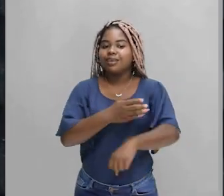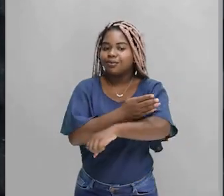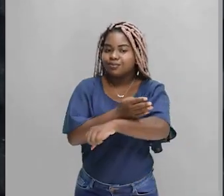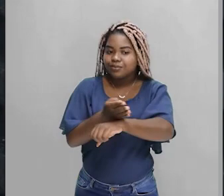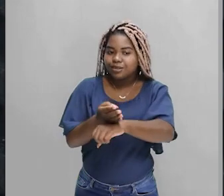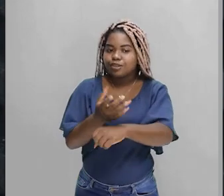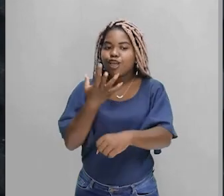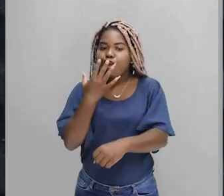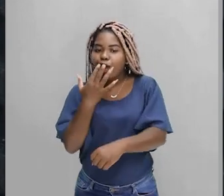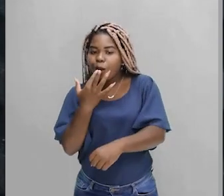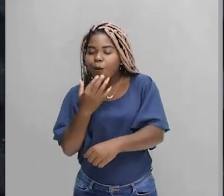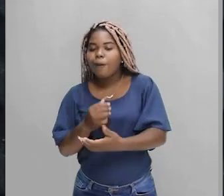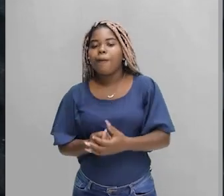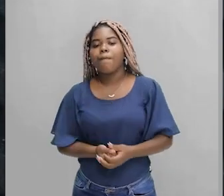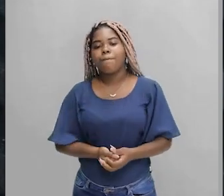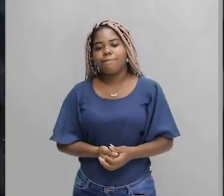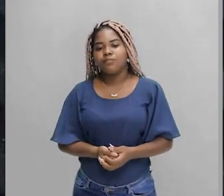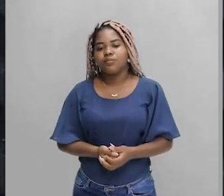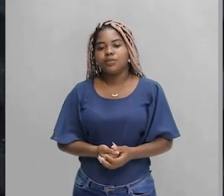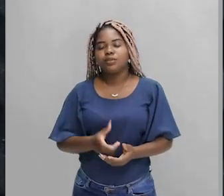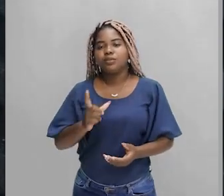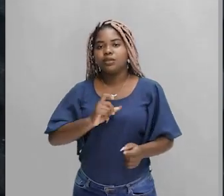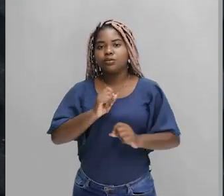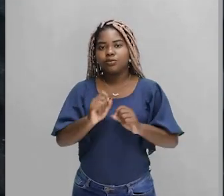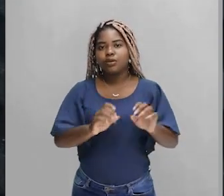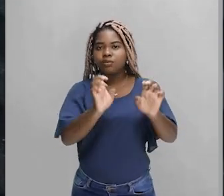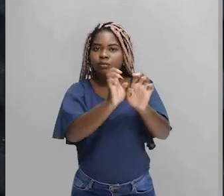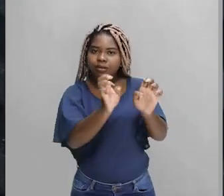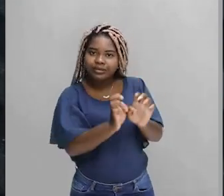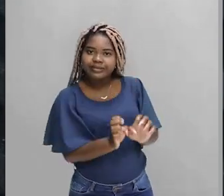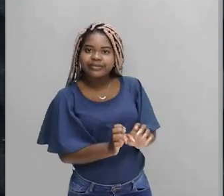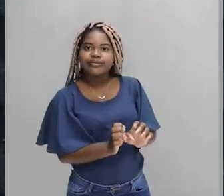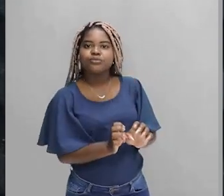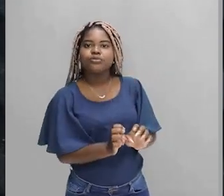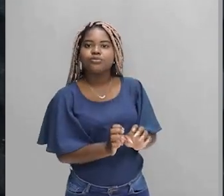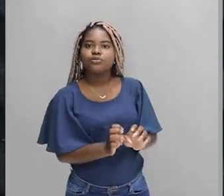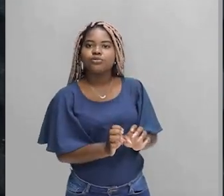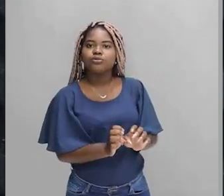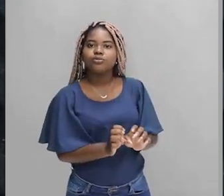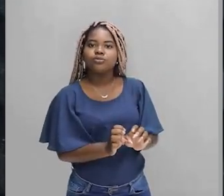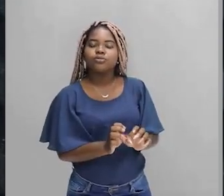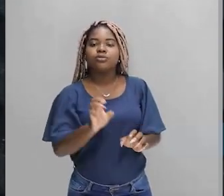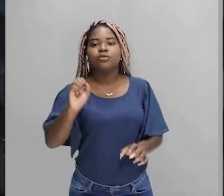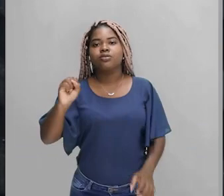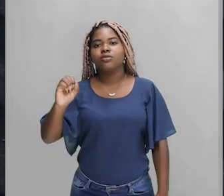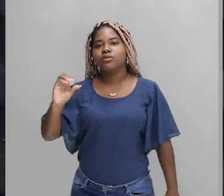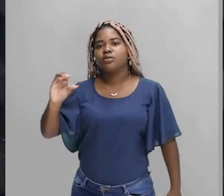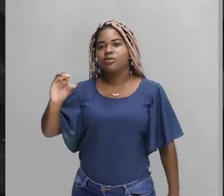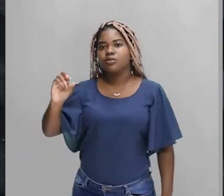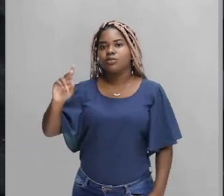Maranhão, desculpa, só vai ter aí uma pequena estrutura, tá certo? De